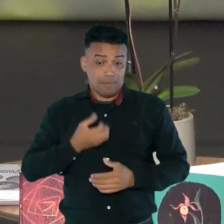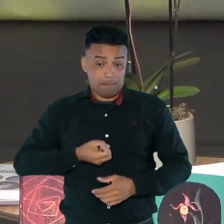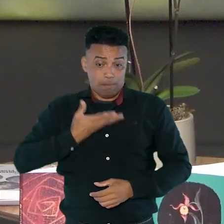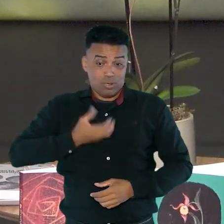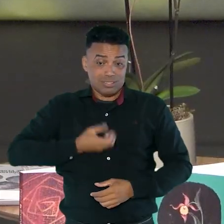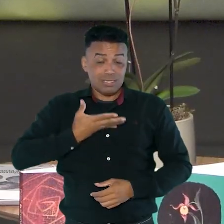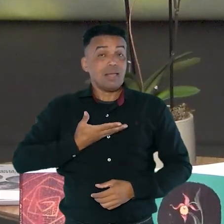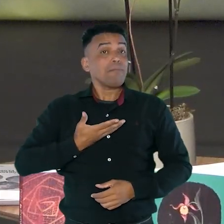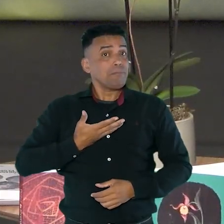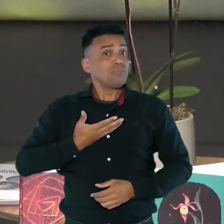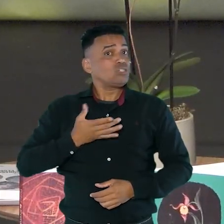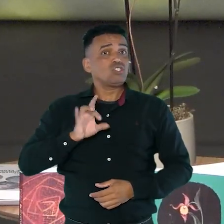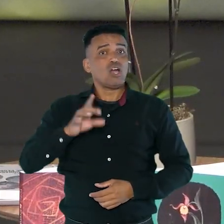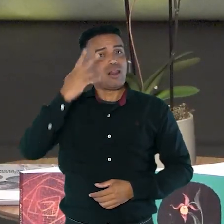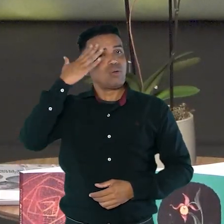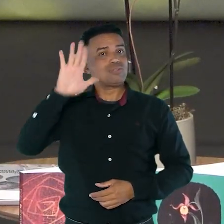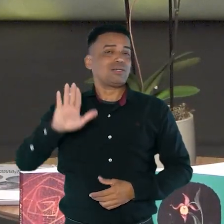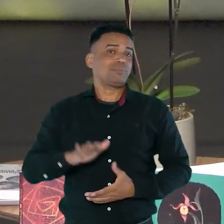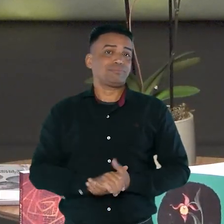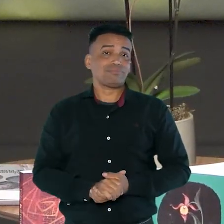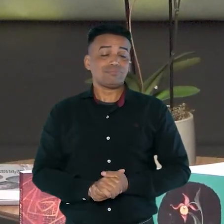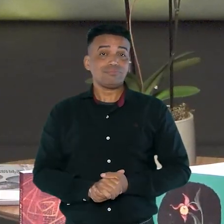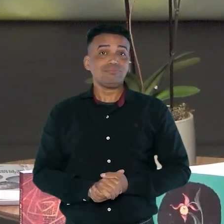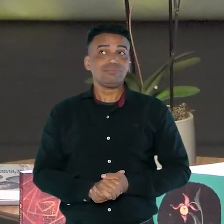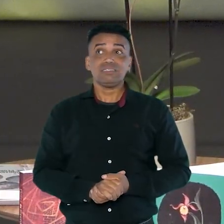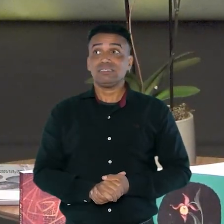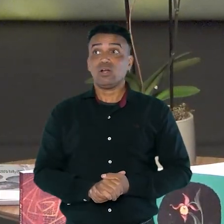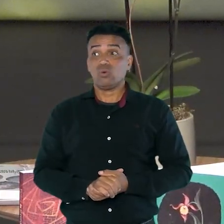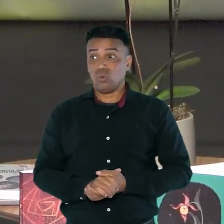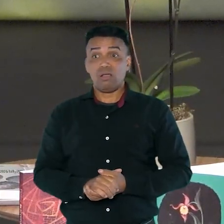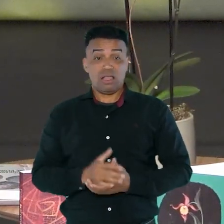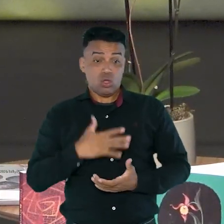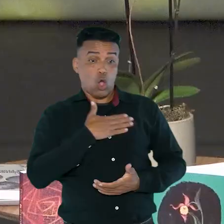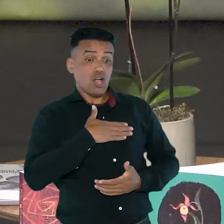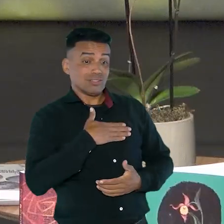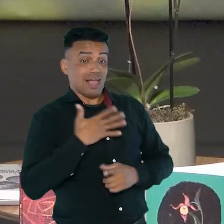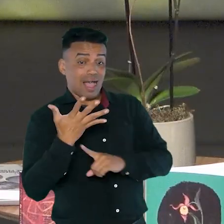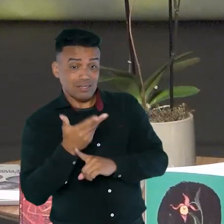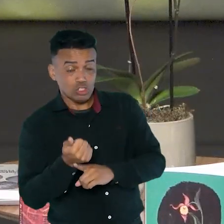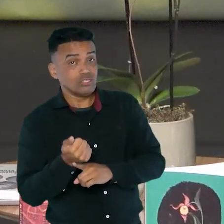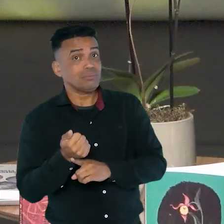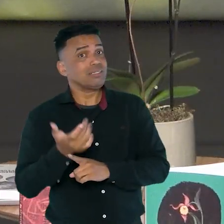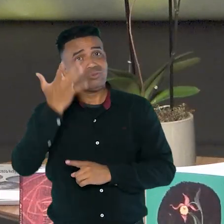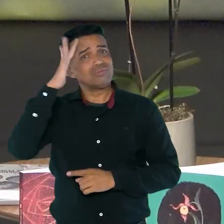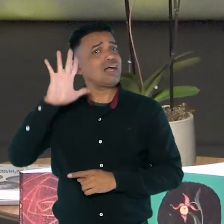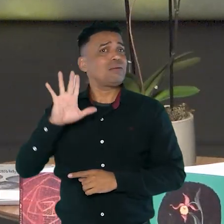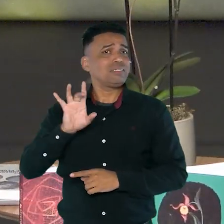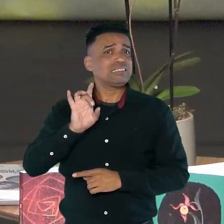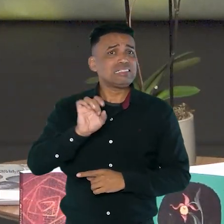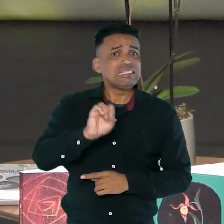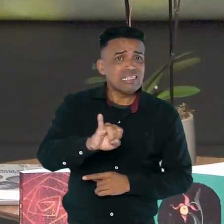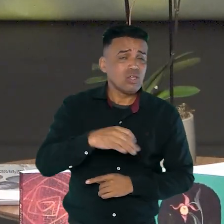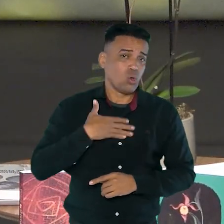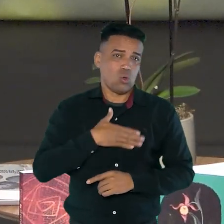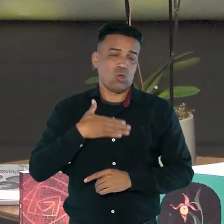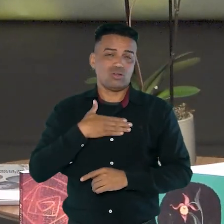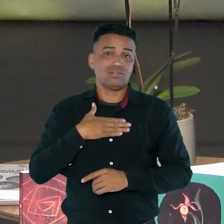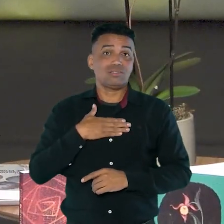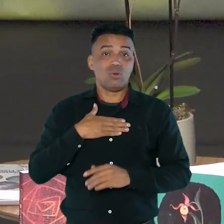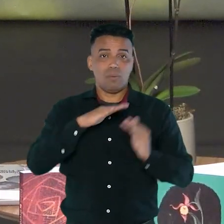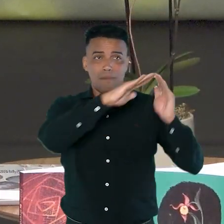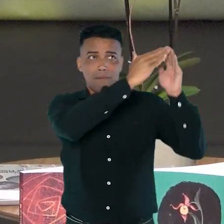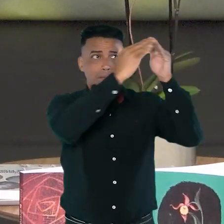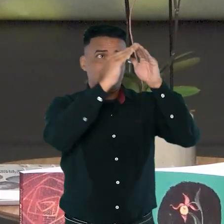poesia. Todo mundo sabe que gosta de arte, todo mundo gosta de arte e não sabe que gosta de arte. E eu acho que a periferia de São Paulo, ao qual